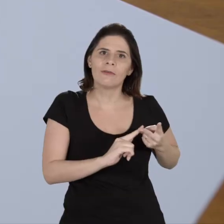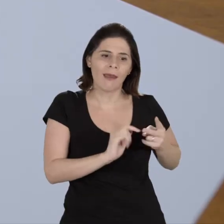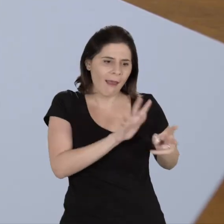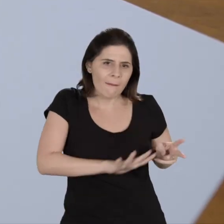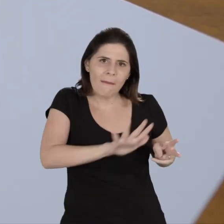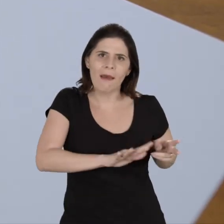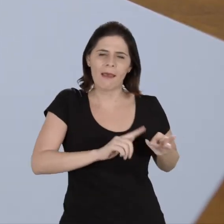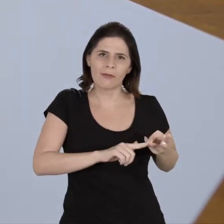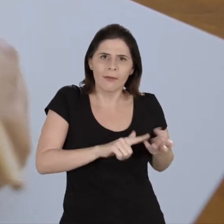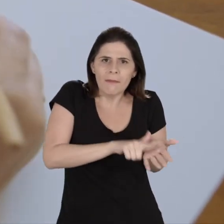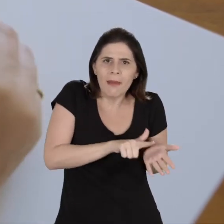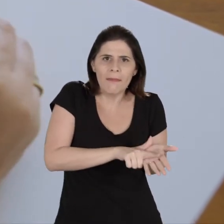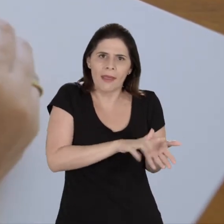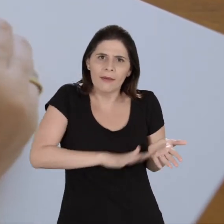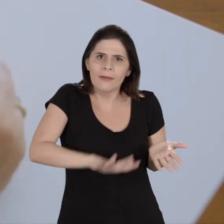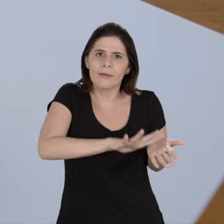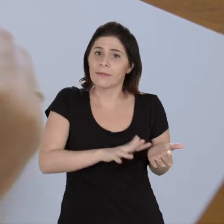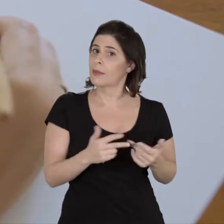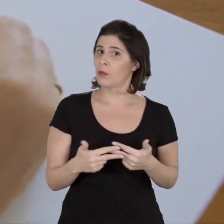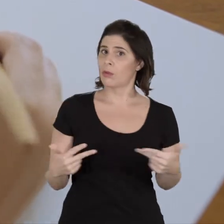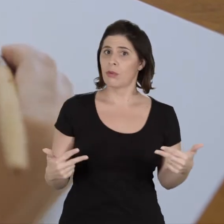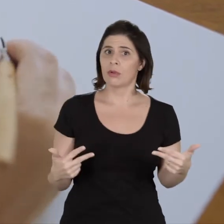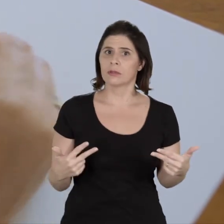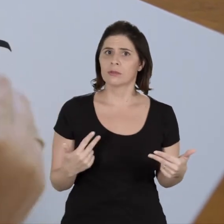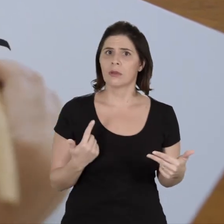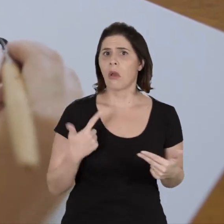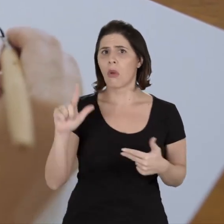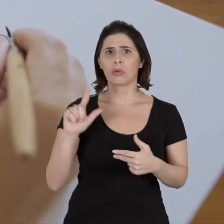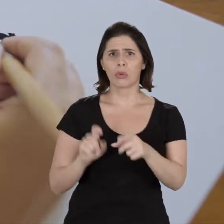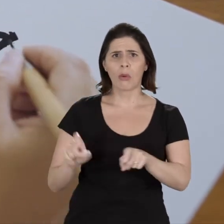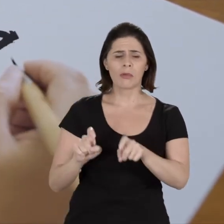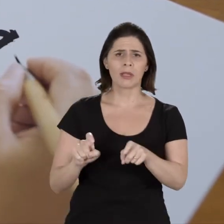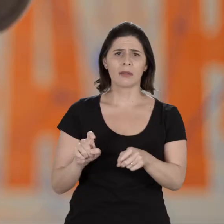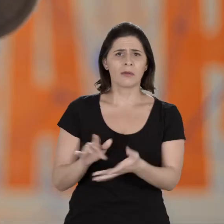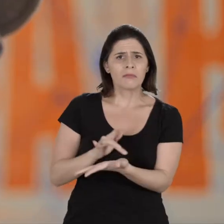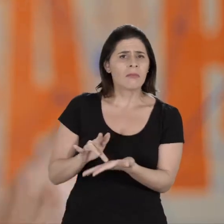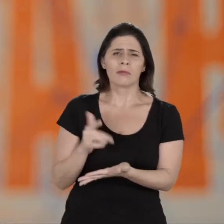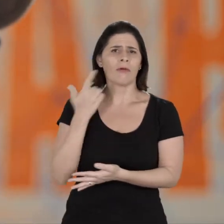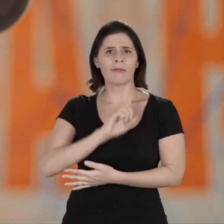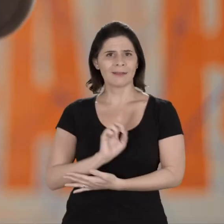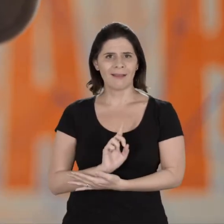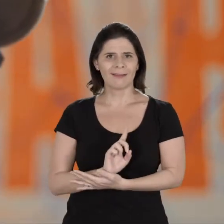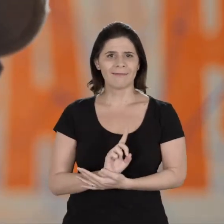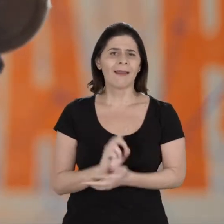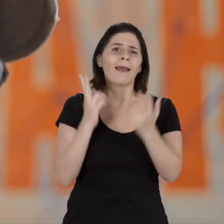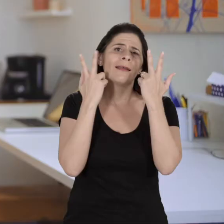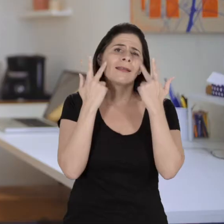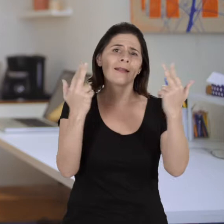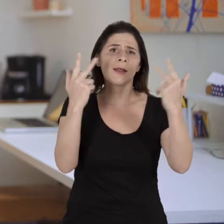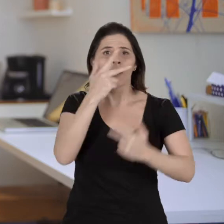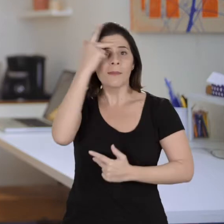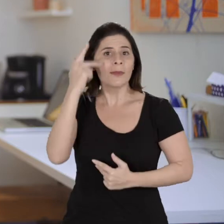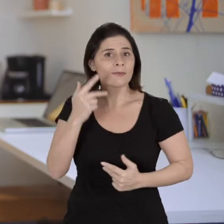o toque do papel. Coisas que você não consegue fazer no meio digital, né? Como uma reação natural, as pessoas foram buscar